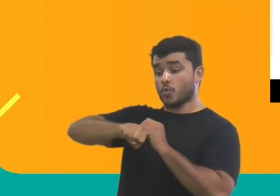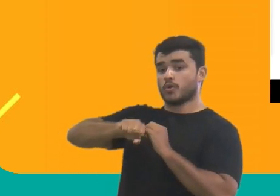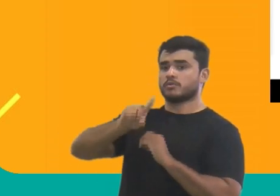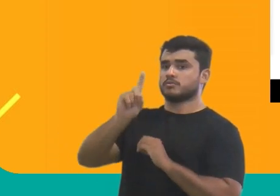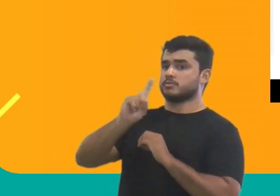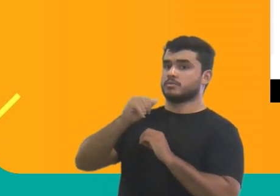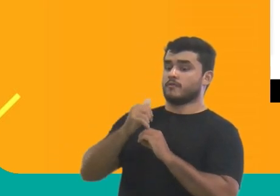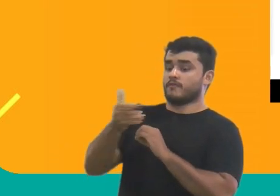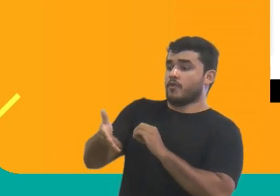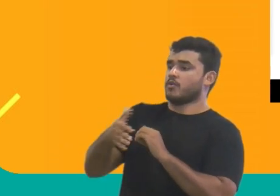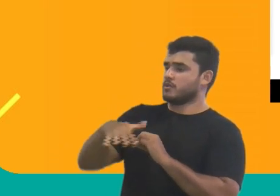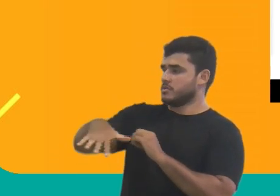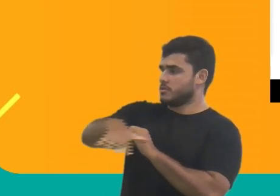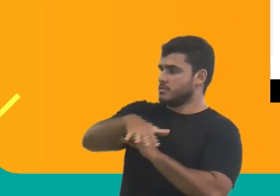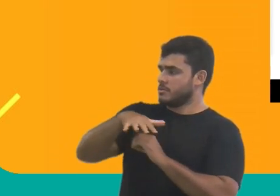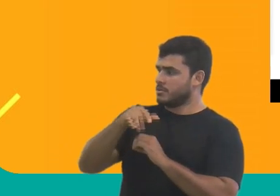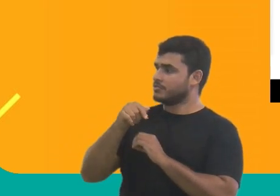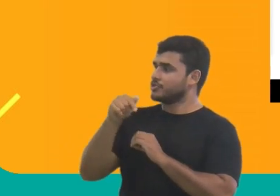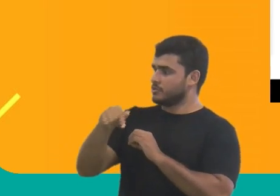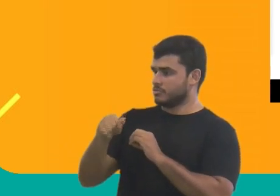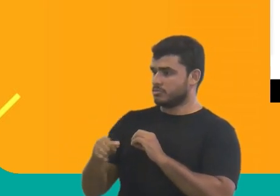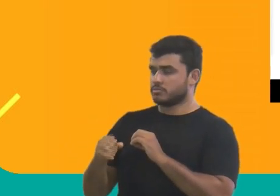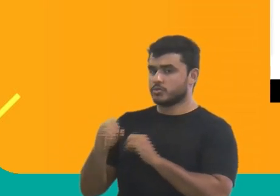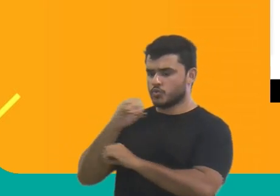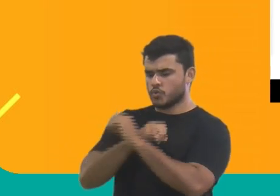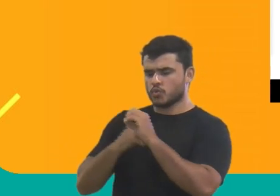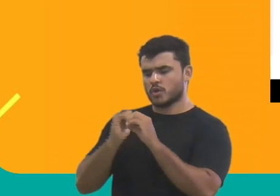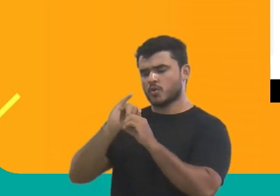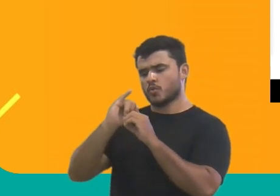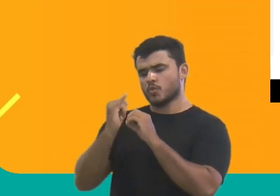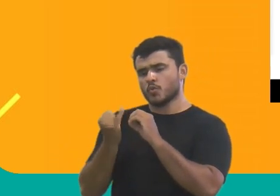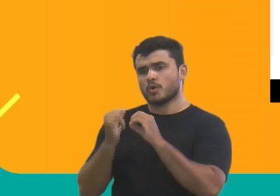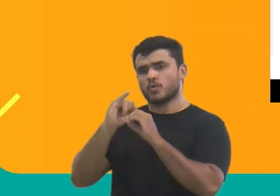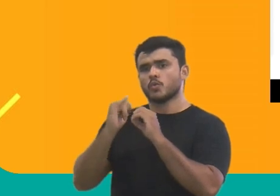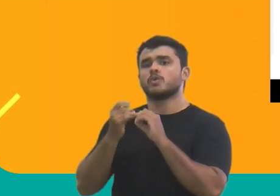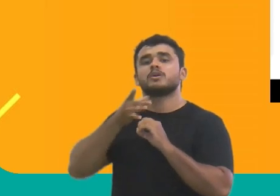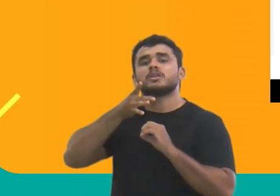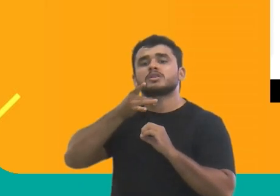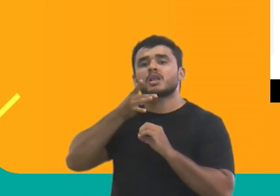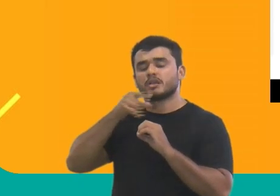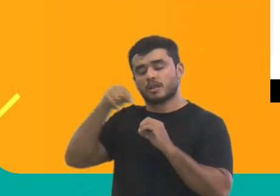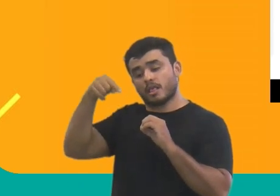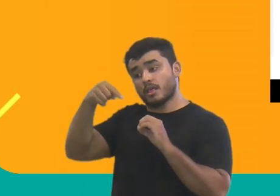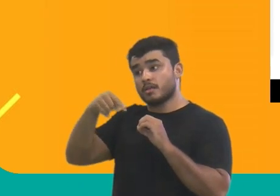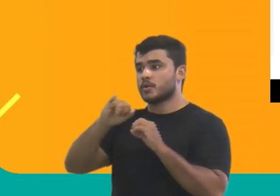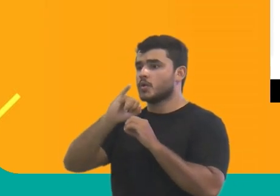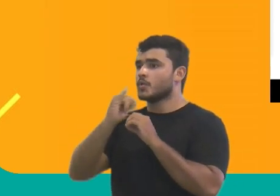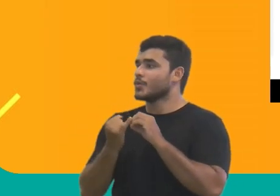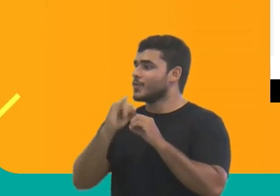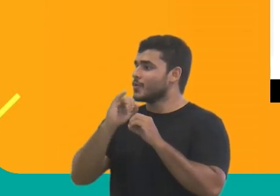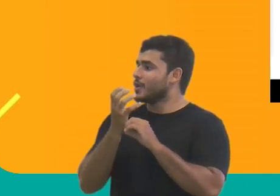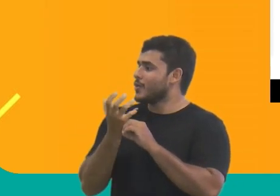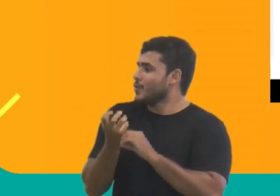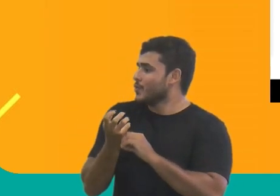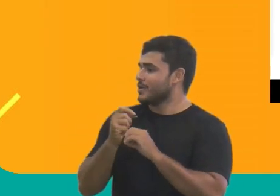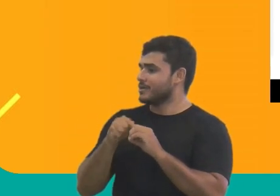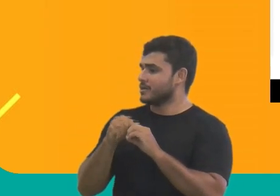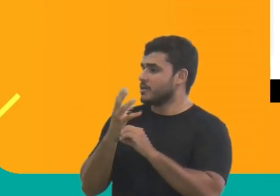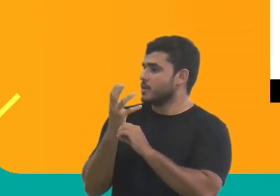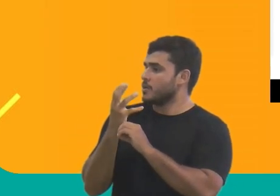questão da absorção da célula, de perder água, só que a gente precisa entender que a célula tem uma quantidade de